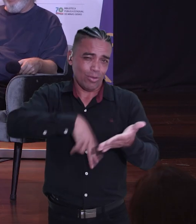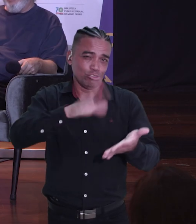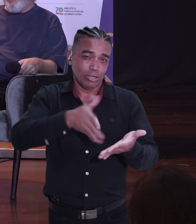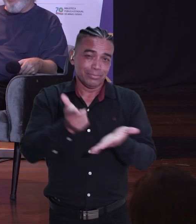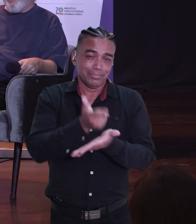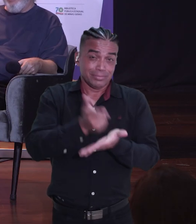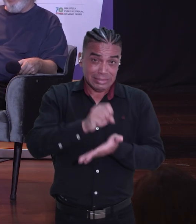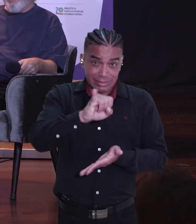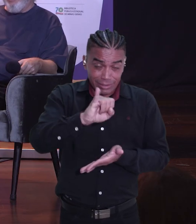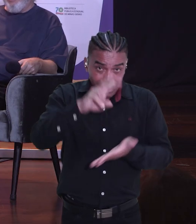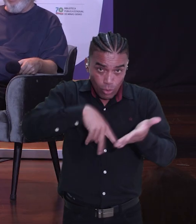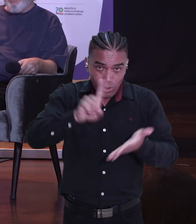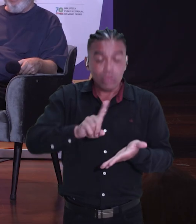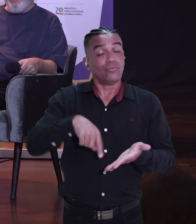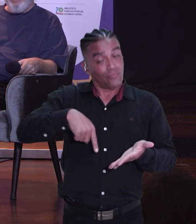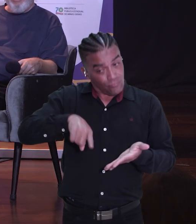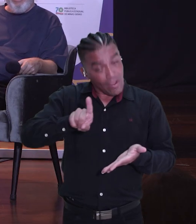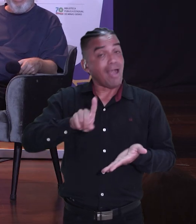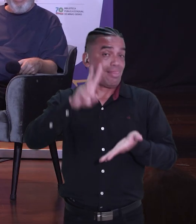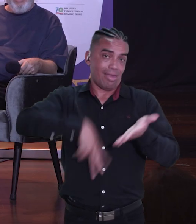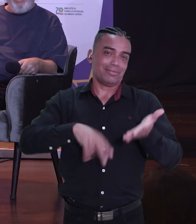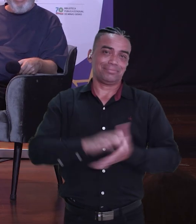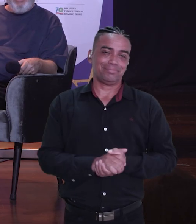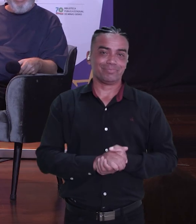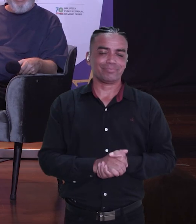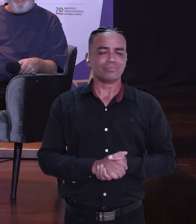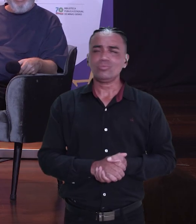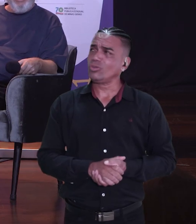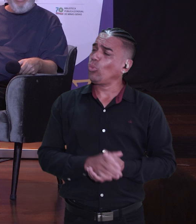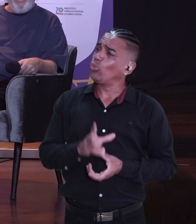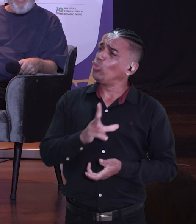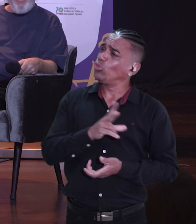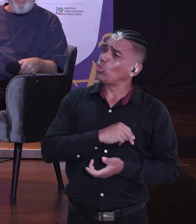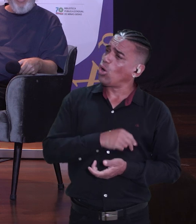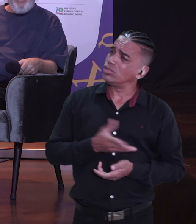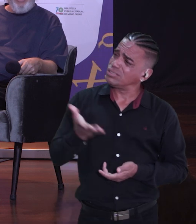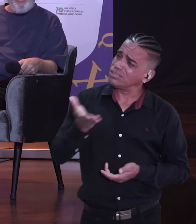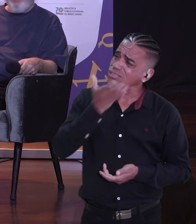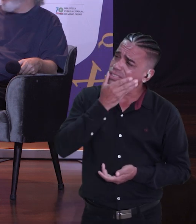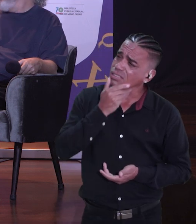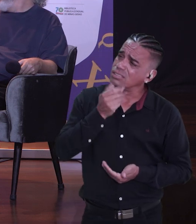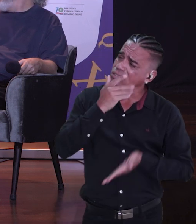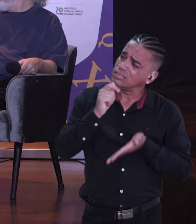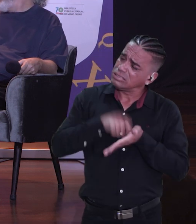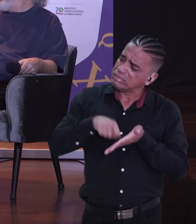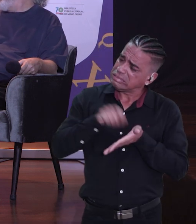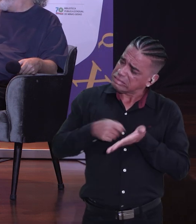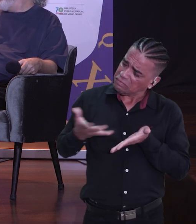ter lido. Se não leram, leiam. E eu falei, nossa, como esse cara escreve